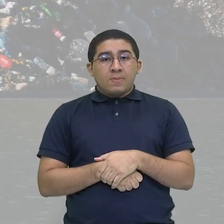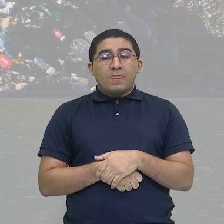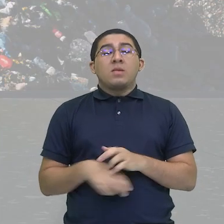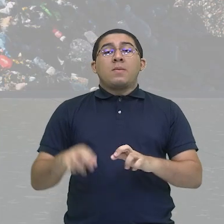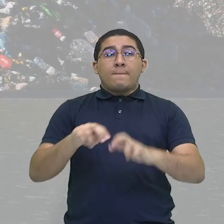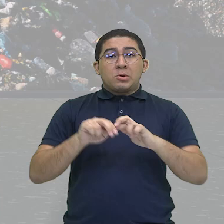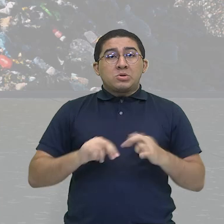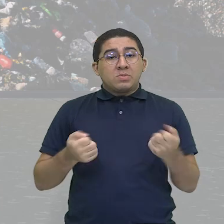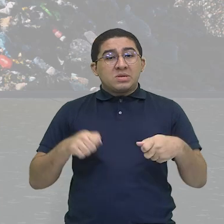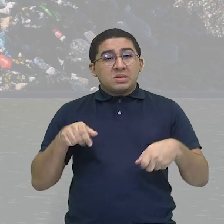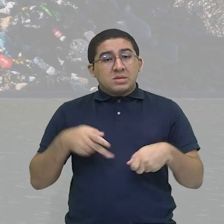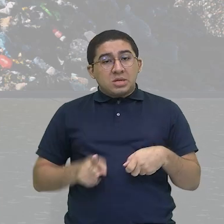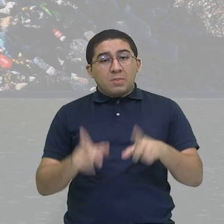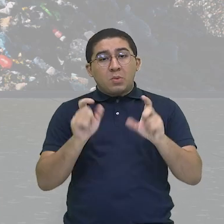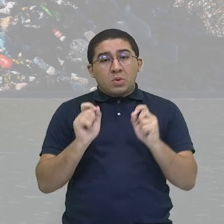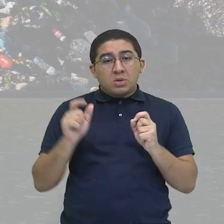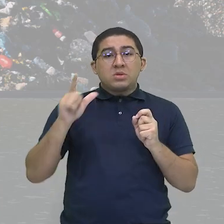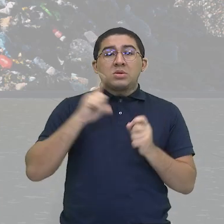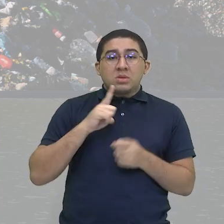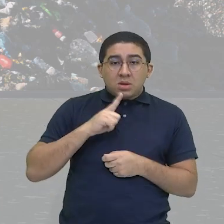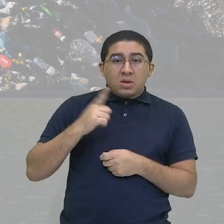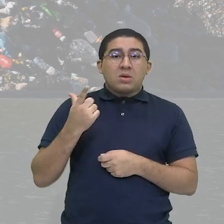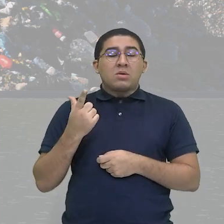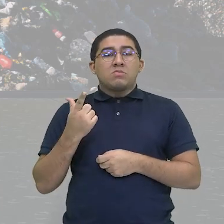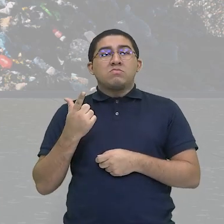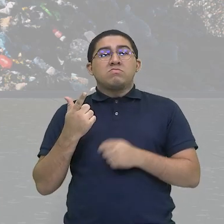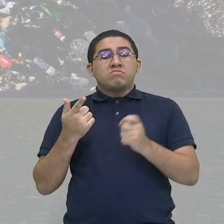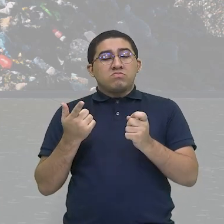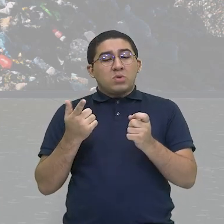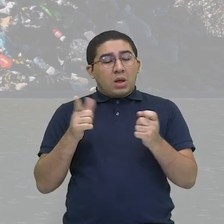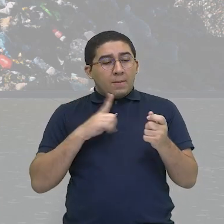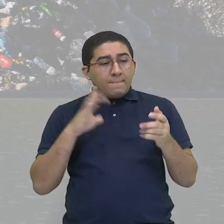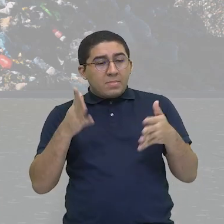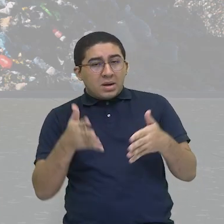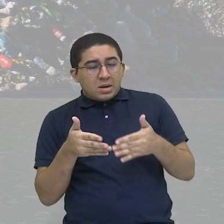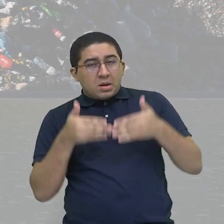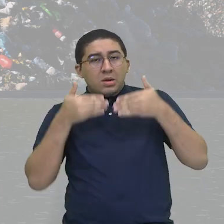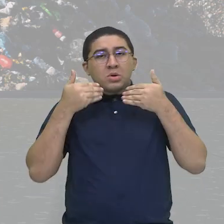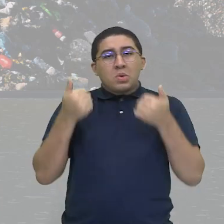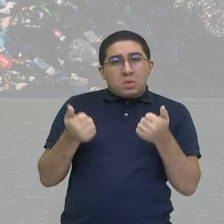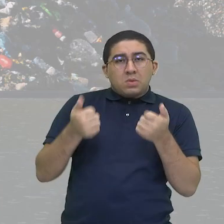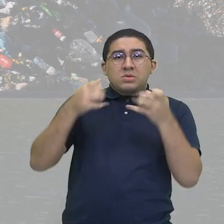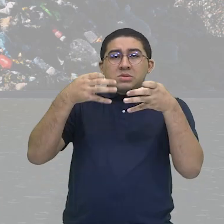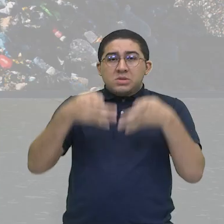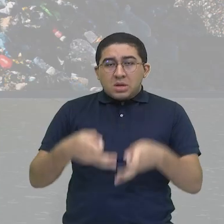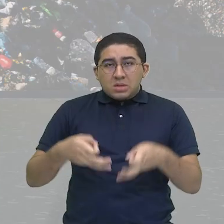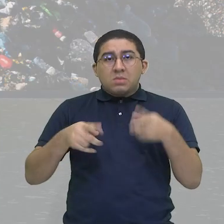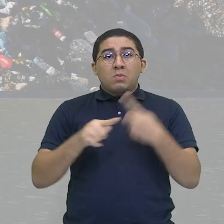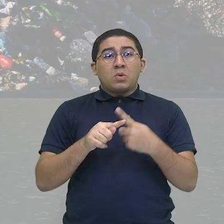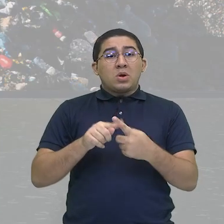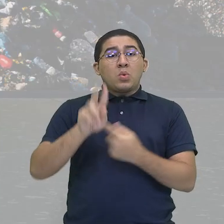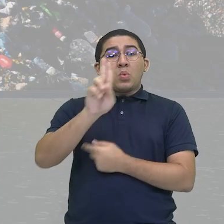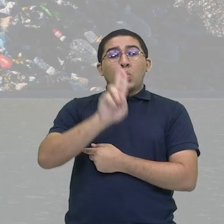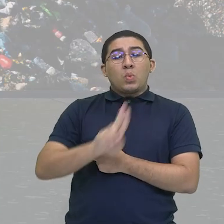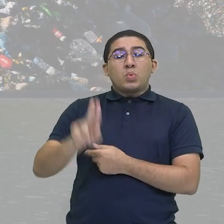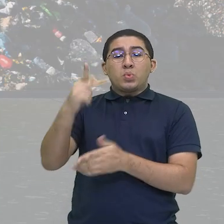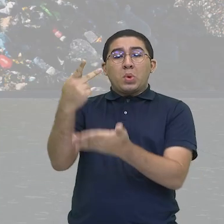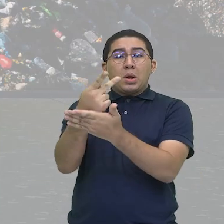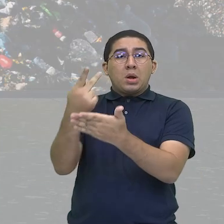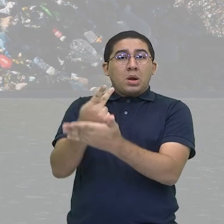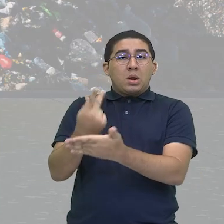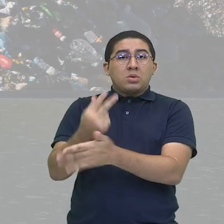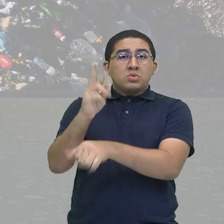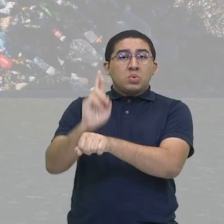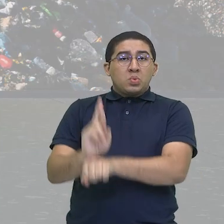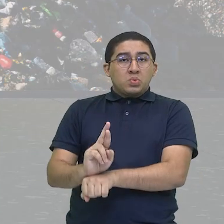que esteja sempre ali sendo realizado de forma eficiente. Por quê? Porque o uso ineficiente desses